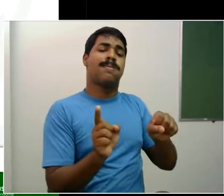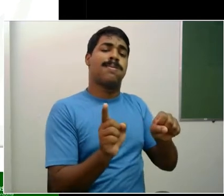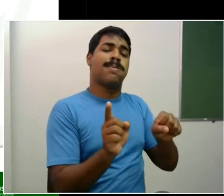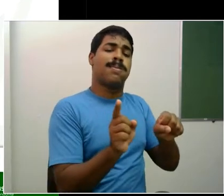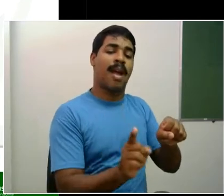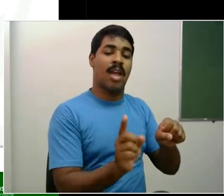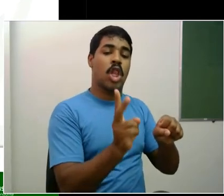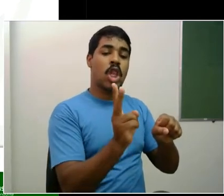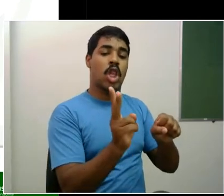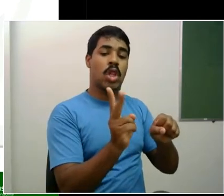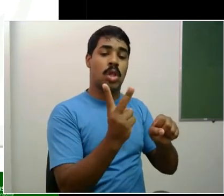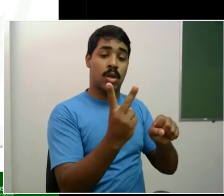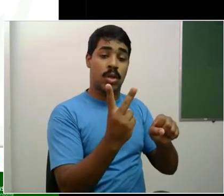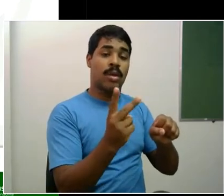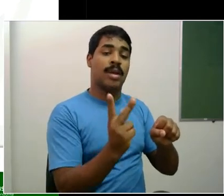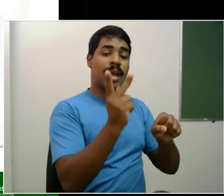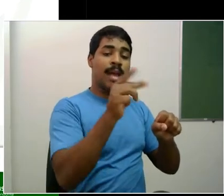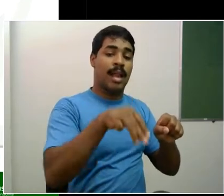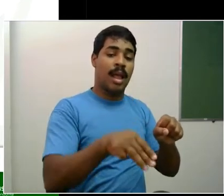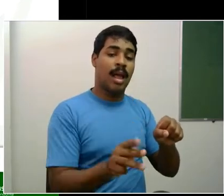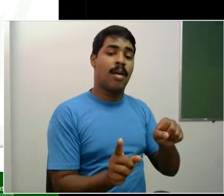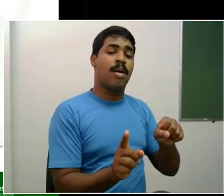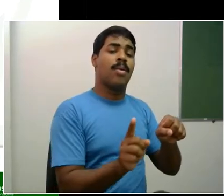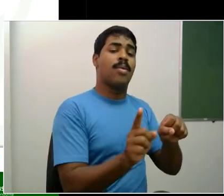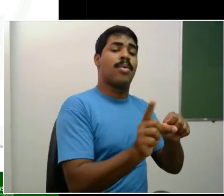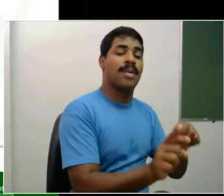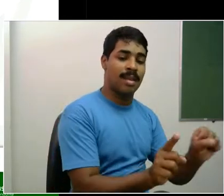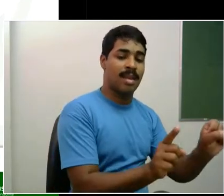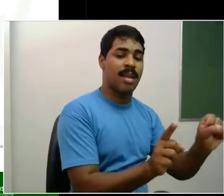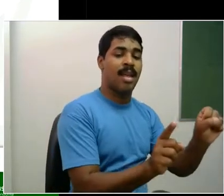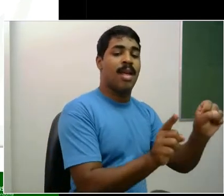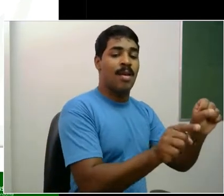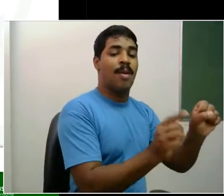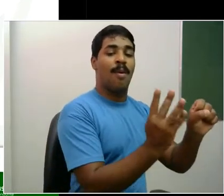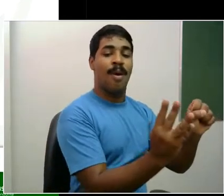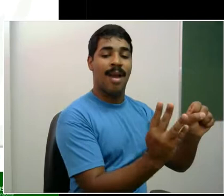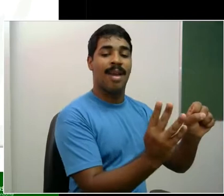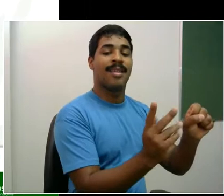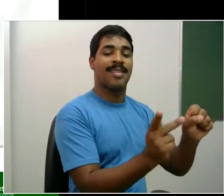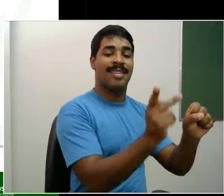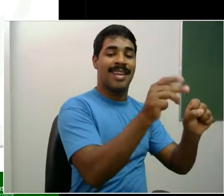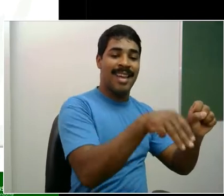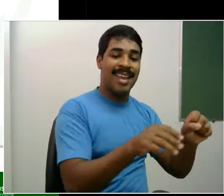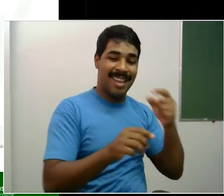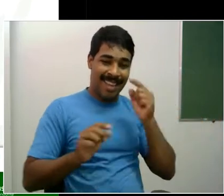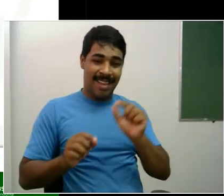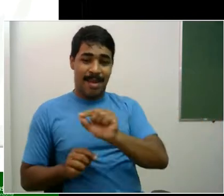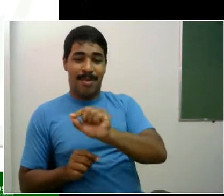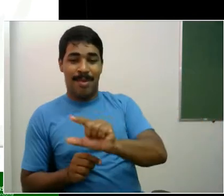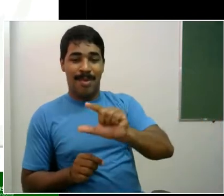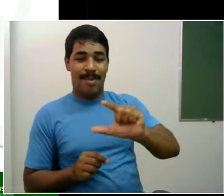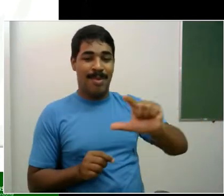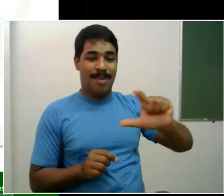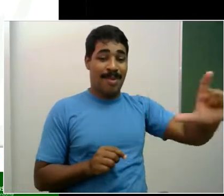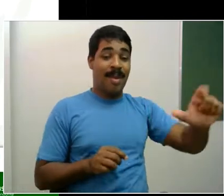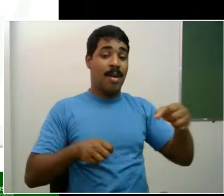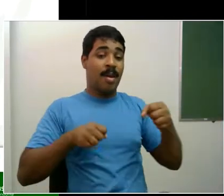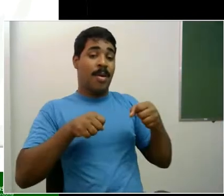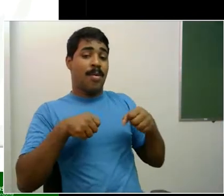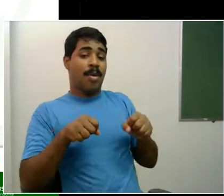assim sucessivamente. Então, voltando aqui ao nosso conceito, ele caminha a favor da